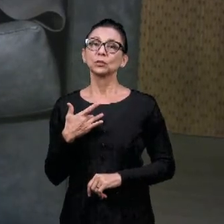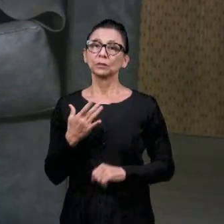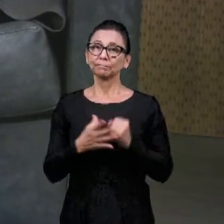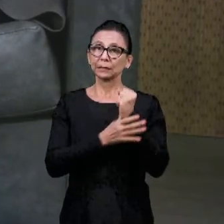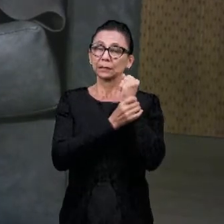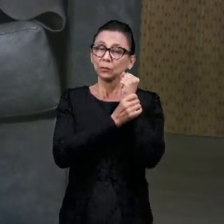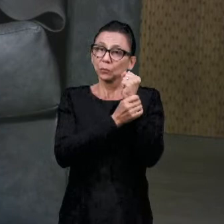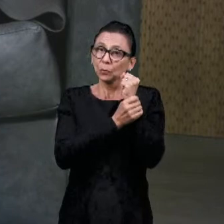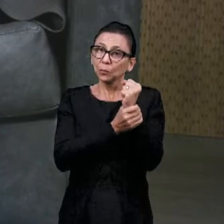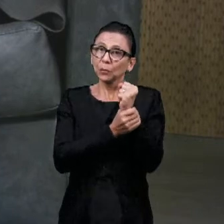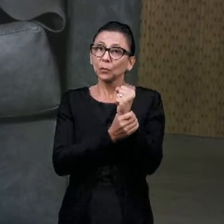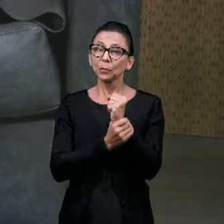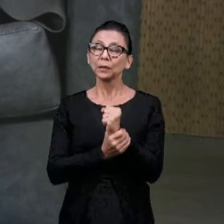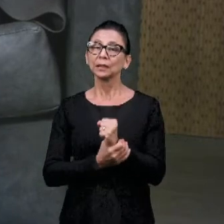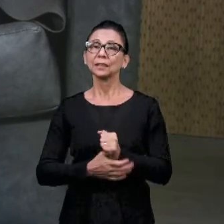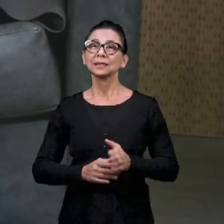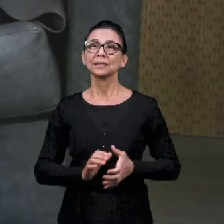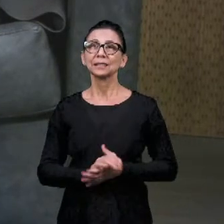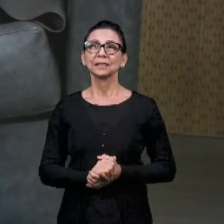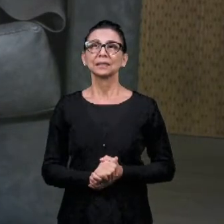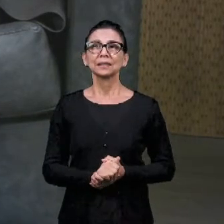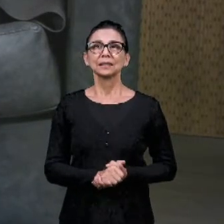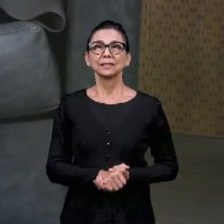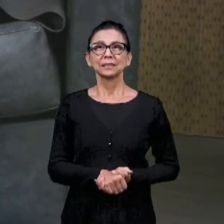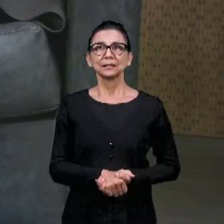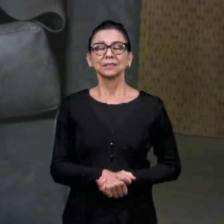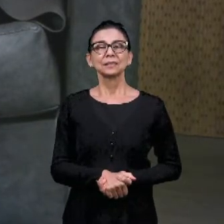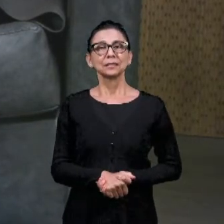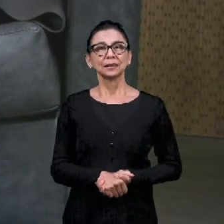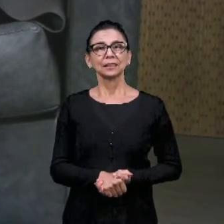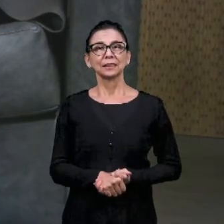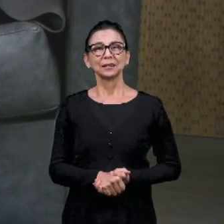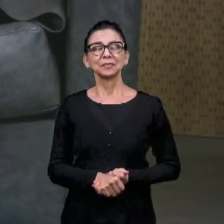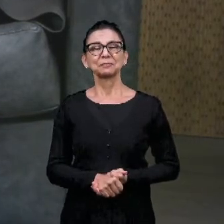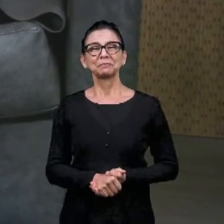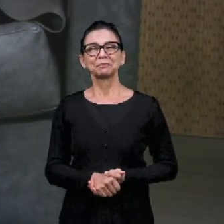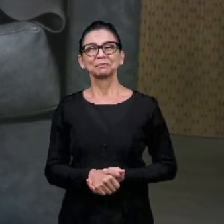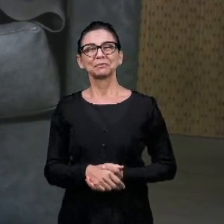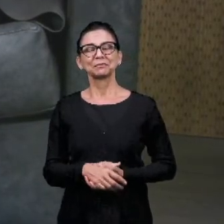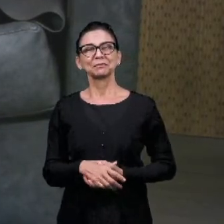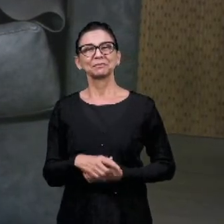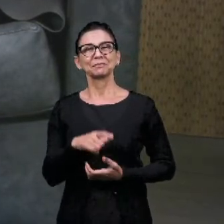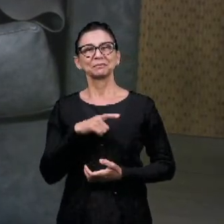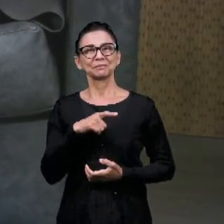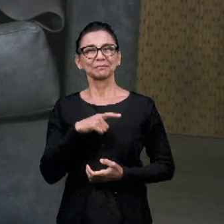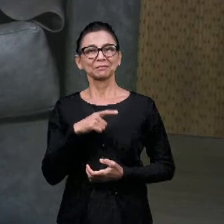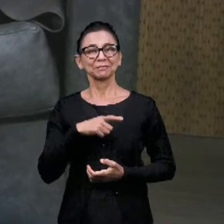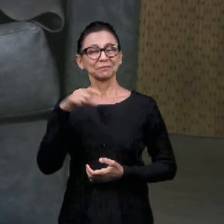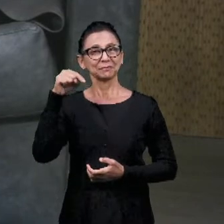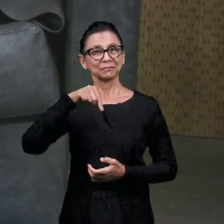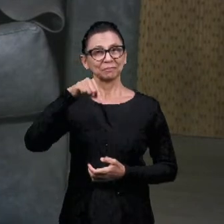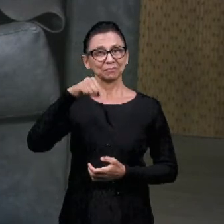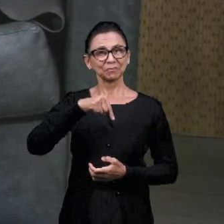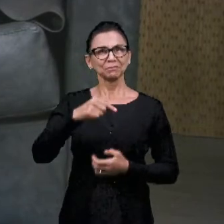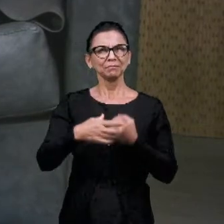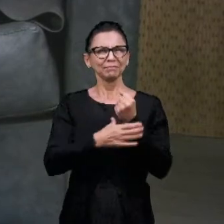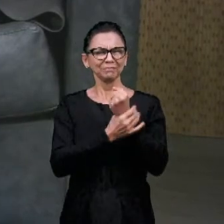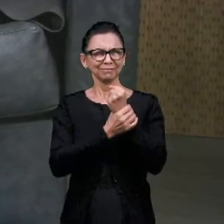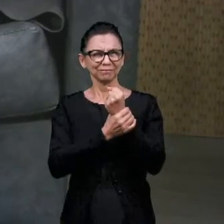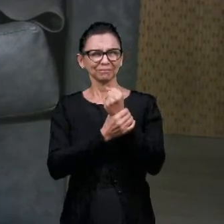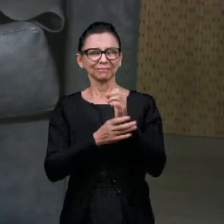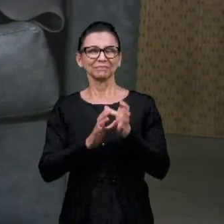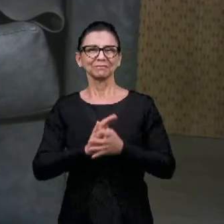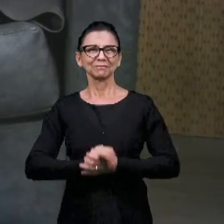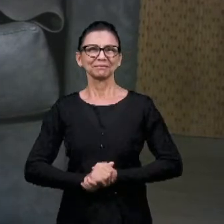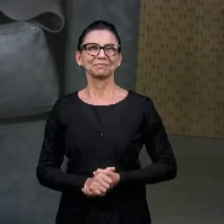os seminários pelo voltar. Menos temos mais 4.000 orando por nós aqui, né? Com certeza. Amém. Muito bem. Então